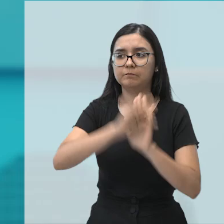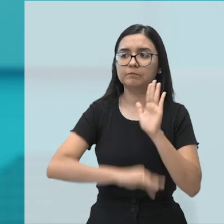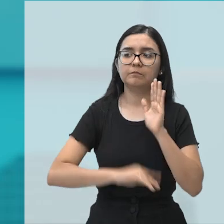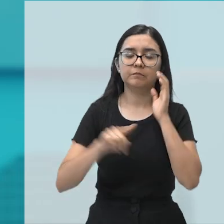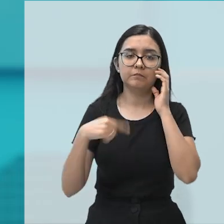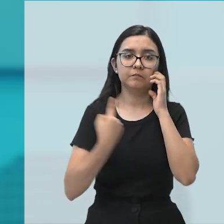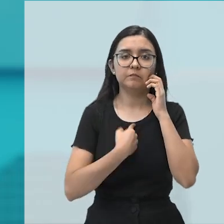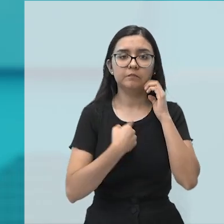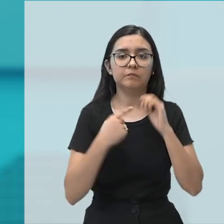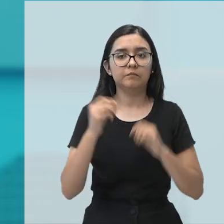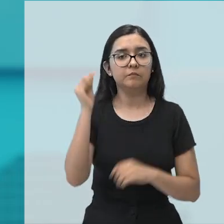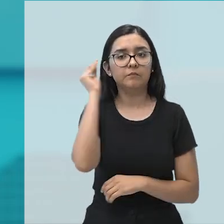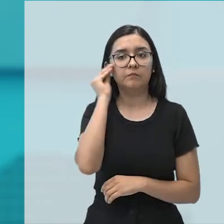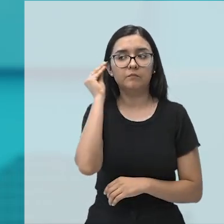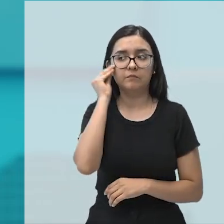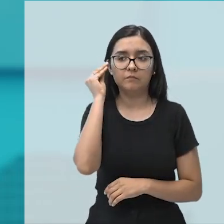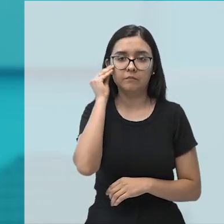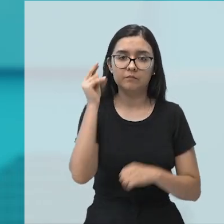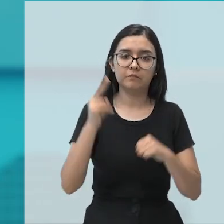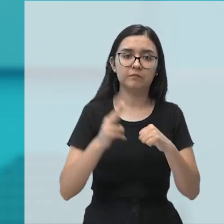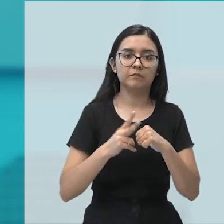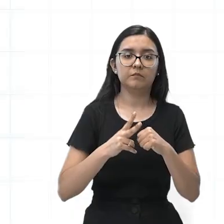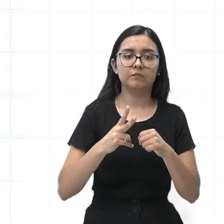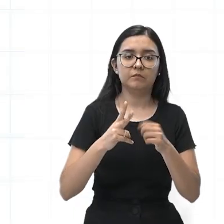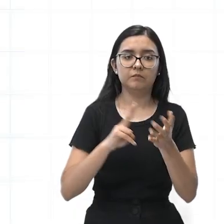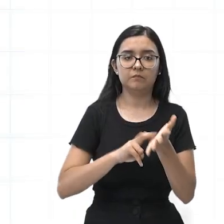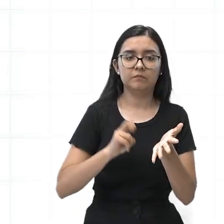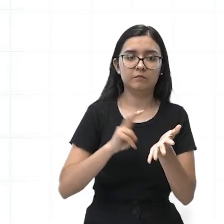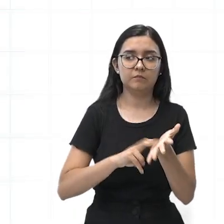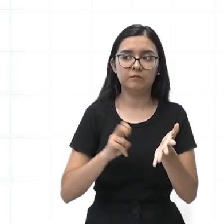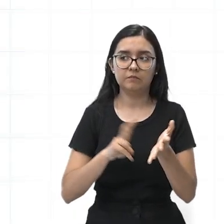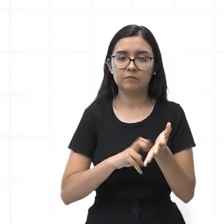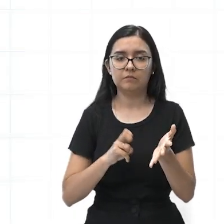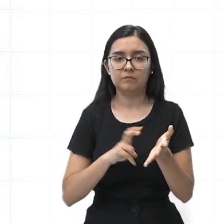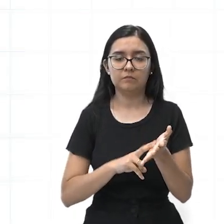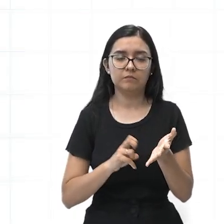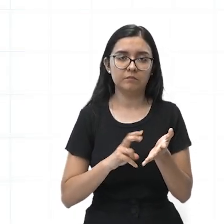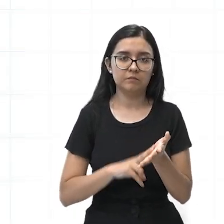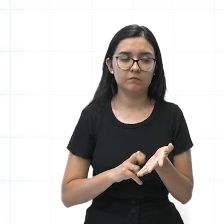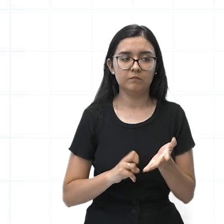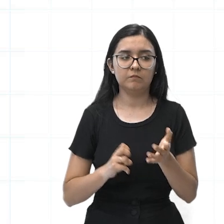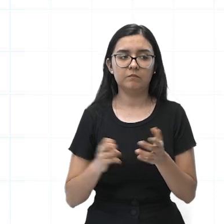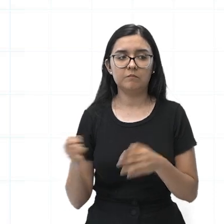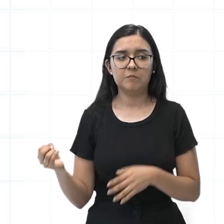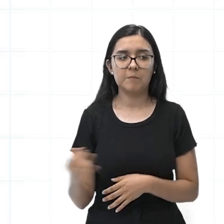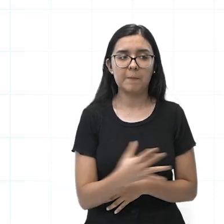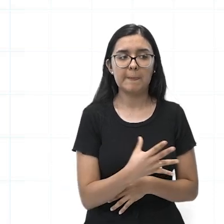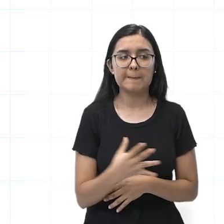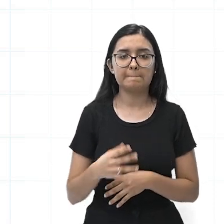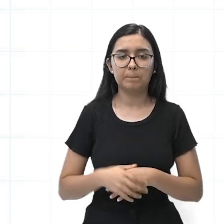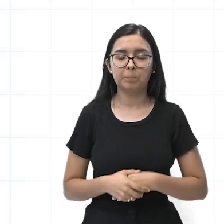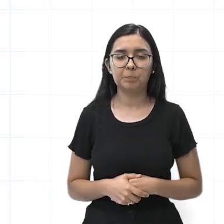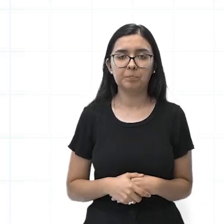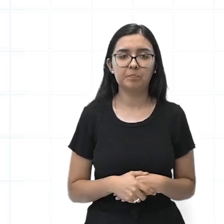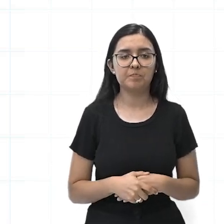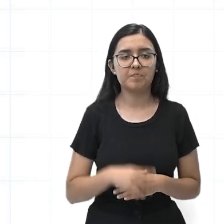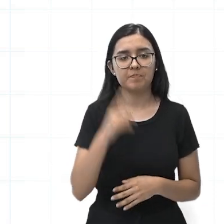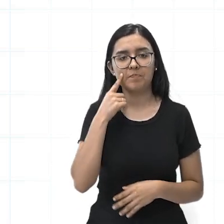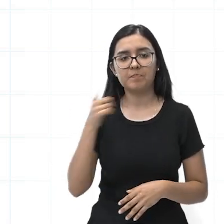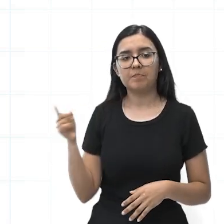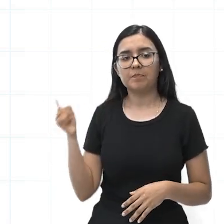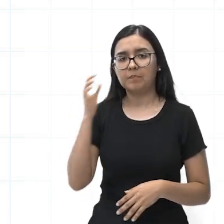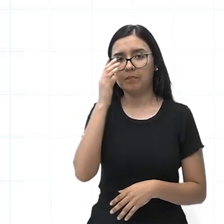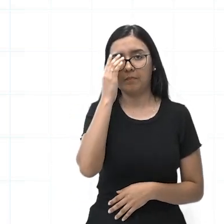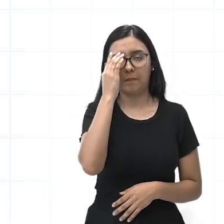nós vimos aí vocabulário novo. Vamos dar uma olhadinha nessas palavrinhas? Olha só, new vocabulary, novo vocabulário. O que